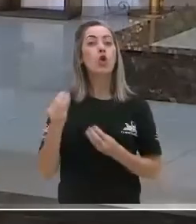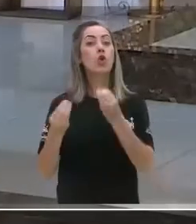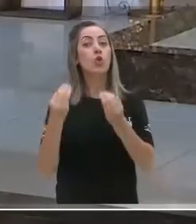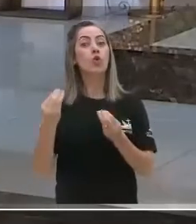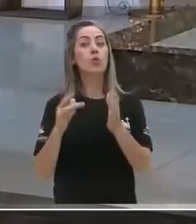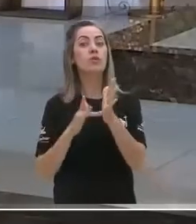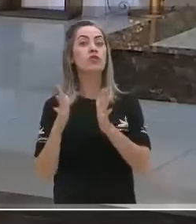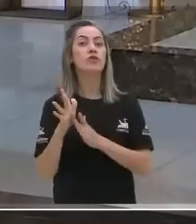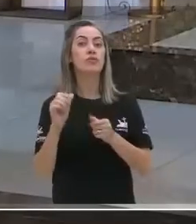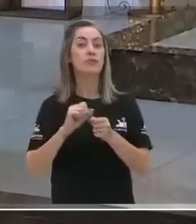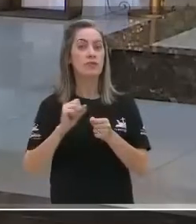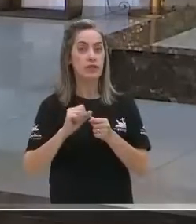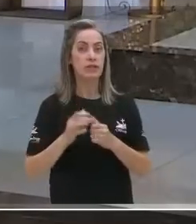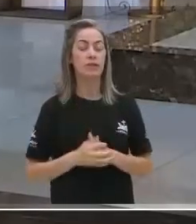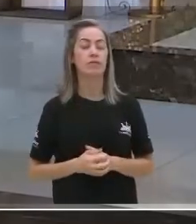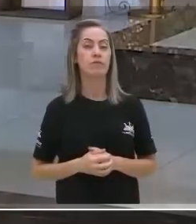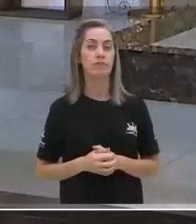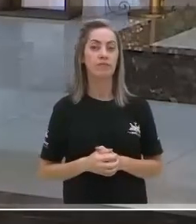agiu?